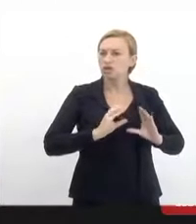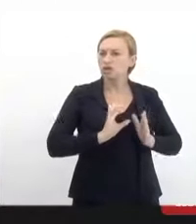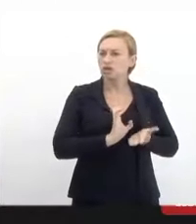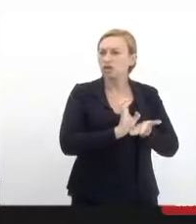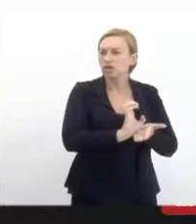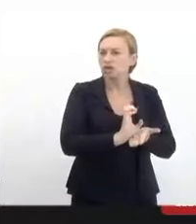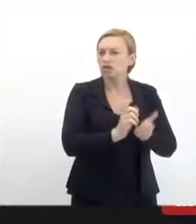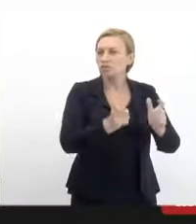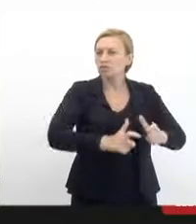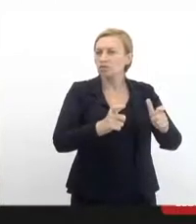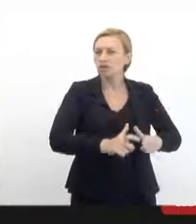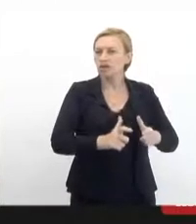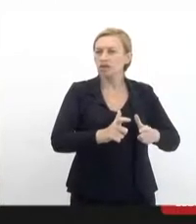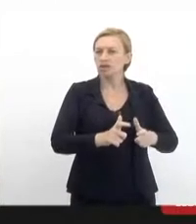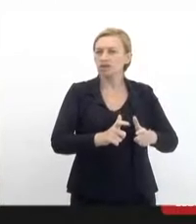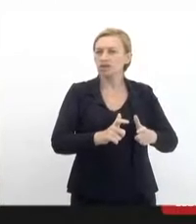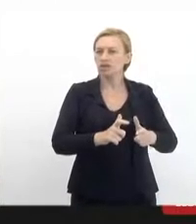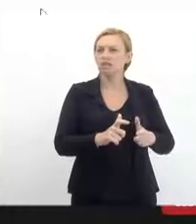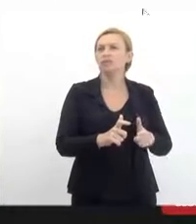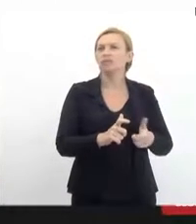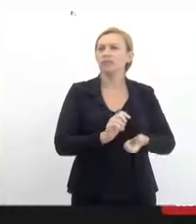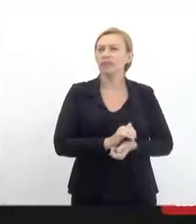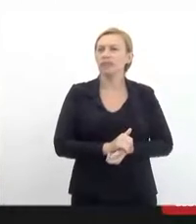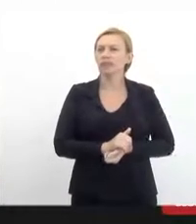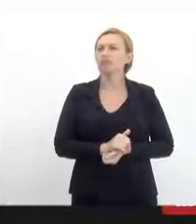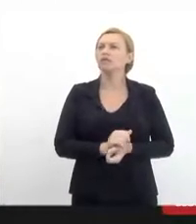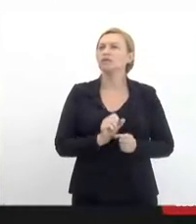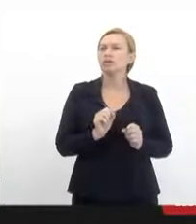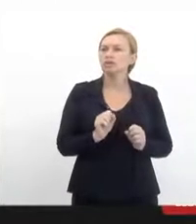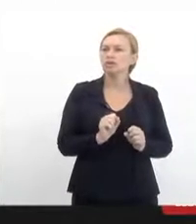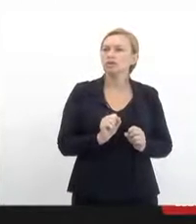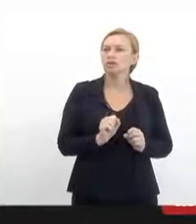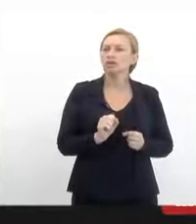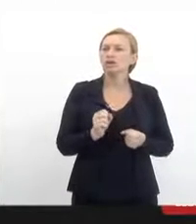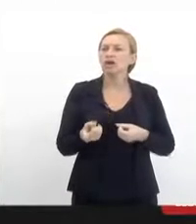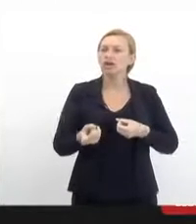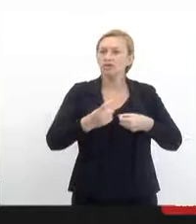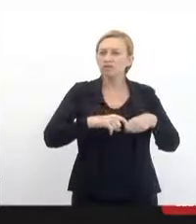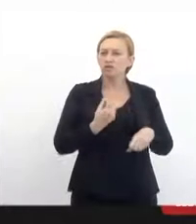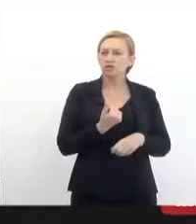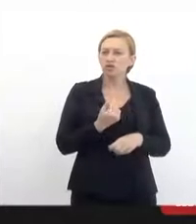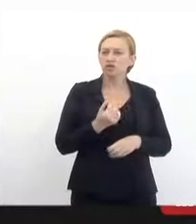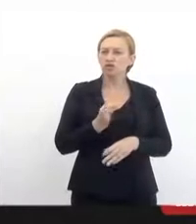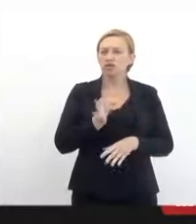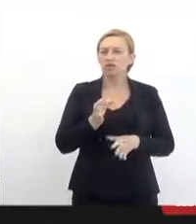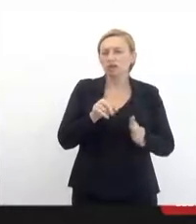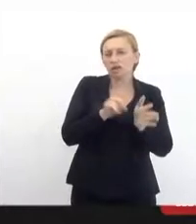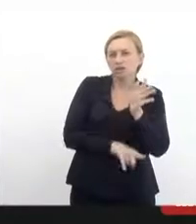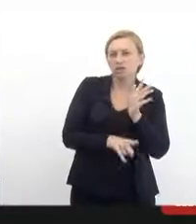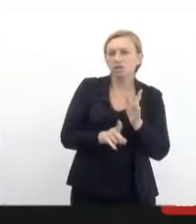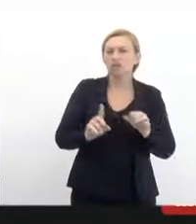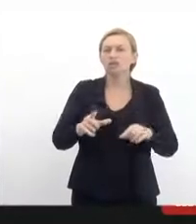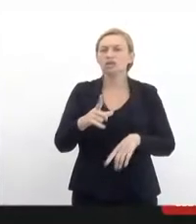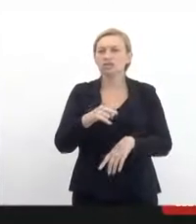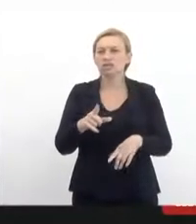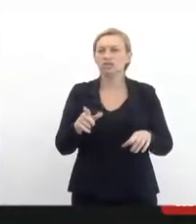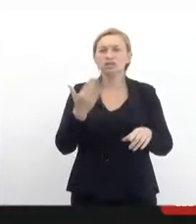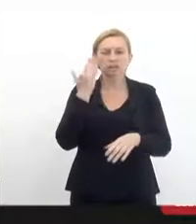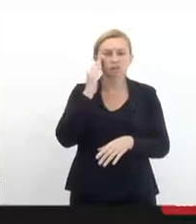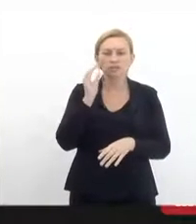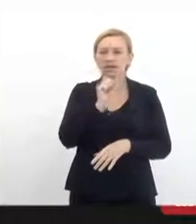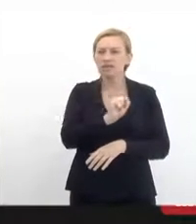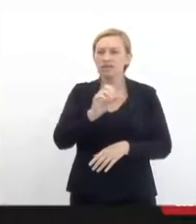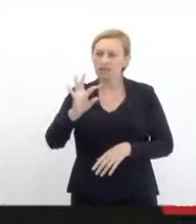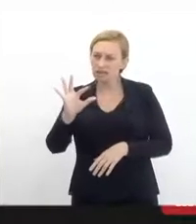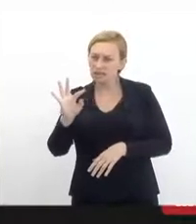cálculo na operação prestação subsequente, hipótese que o estorno será proporcional à redução. Nós temos até um entendimento do